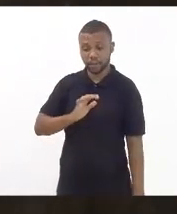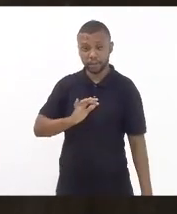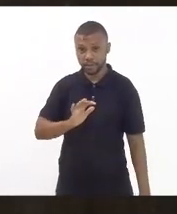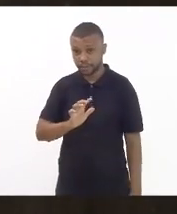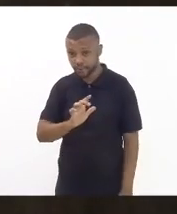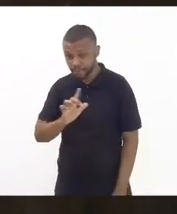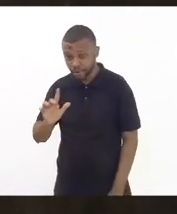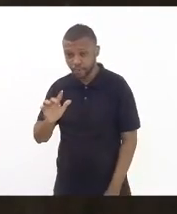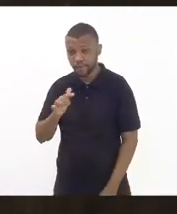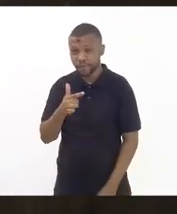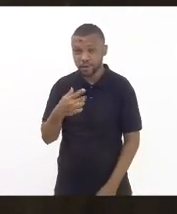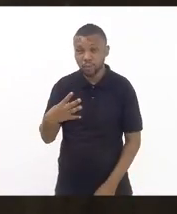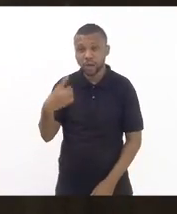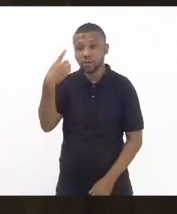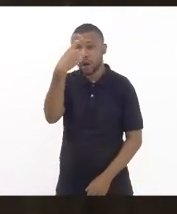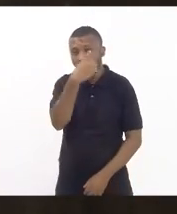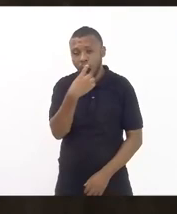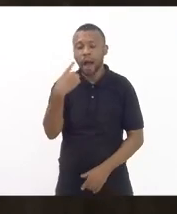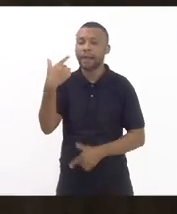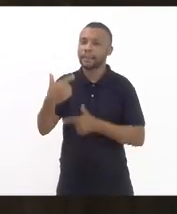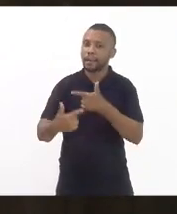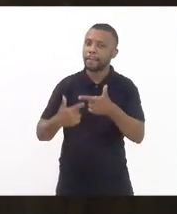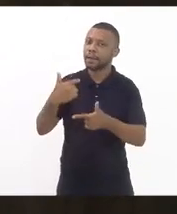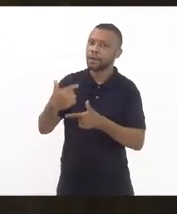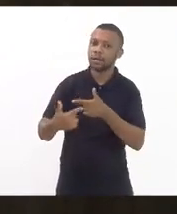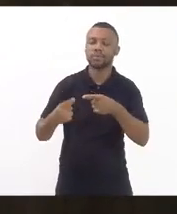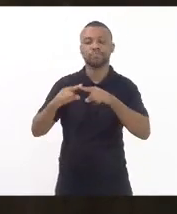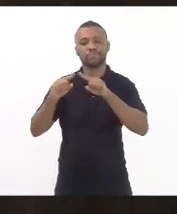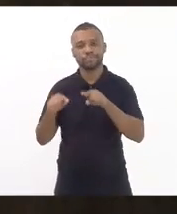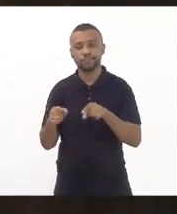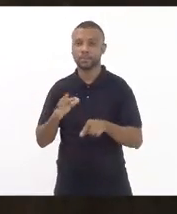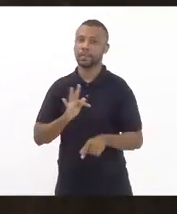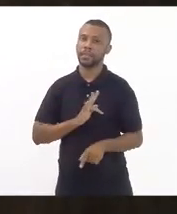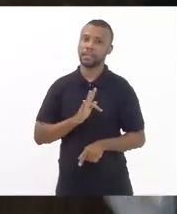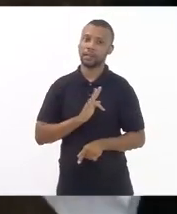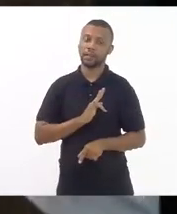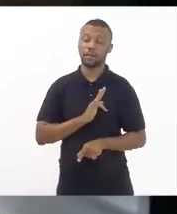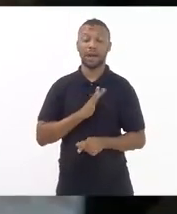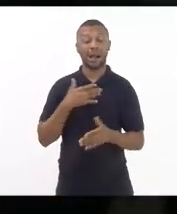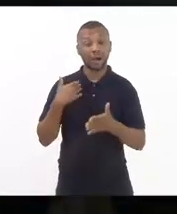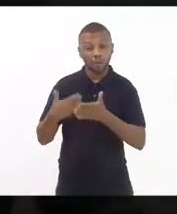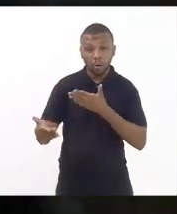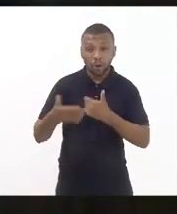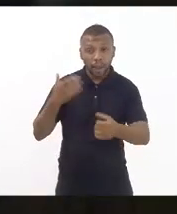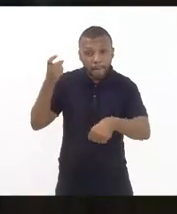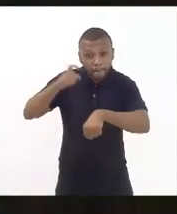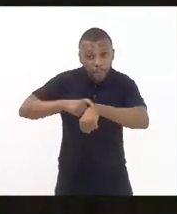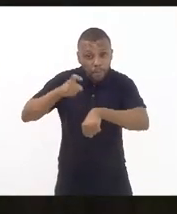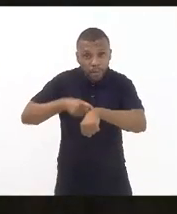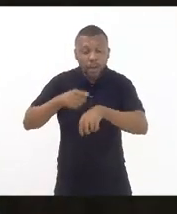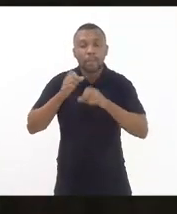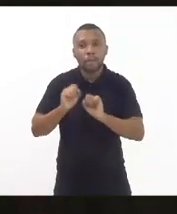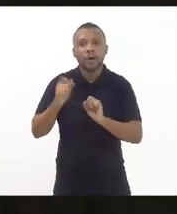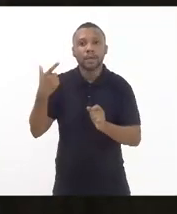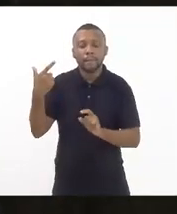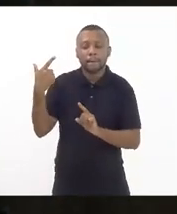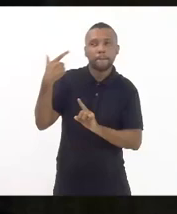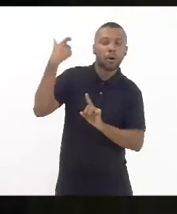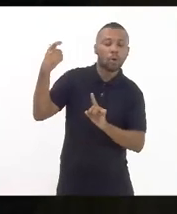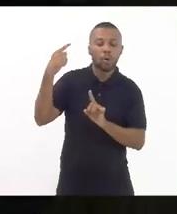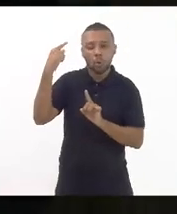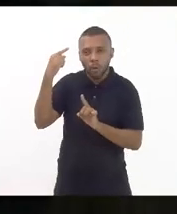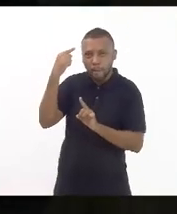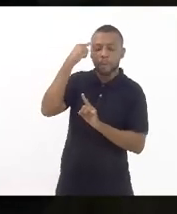que fica 24 horas num plantão, que a qualquer momento pode ser atingido por um